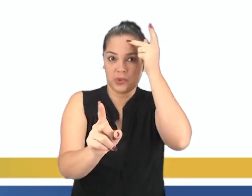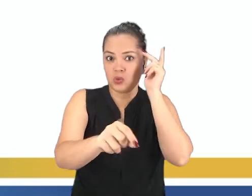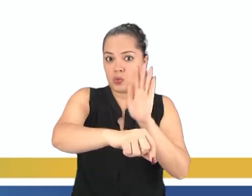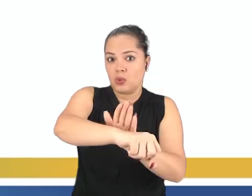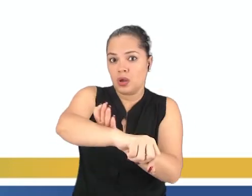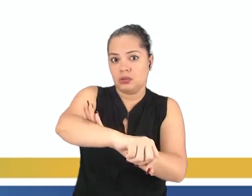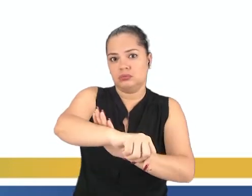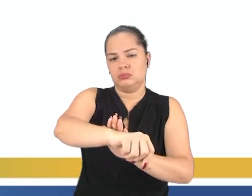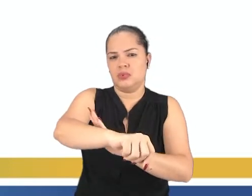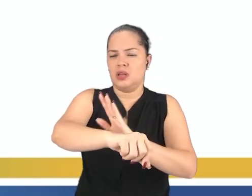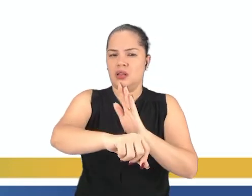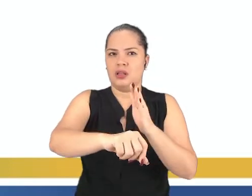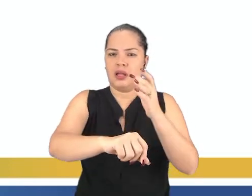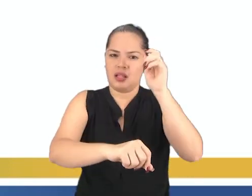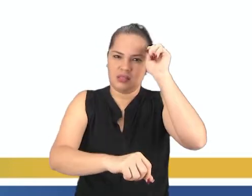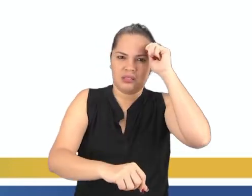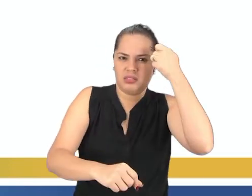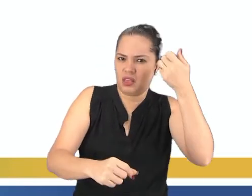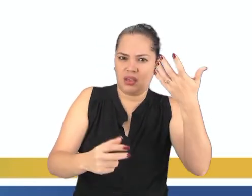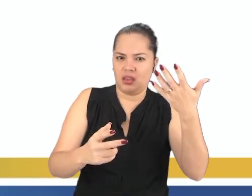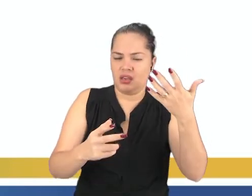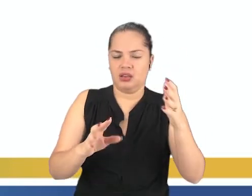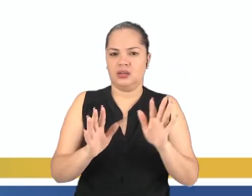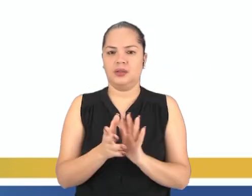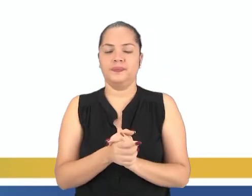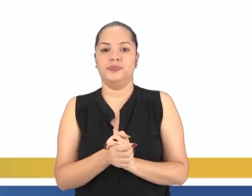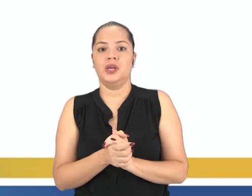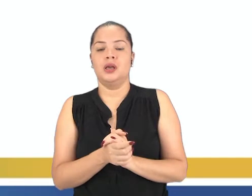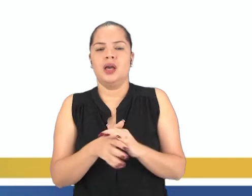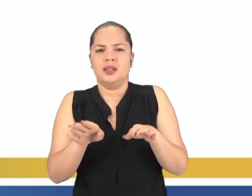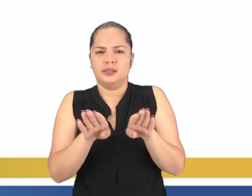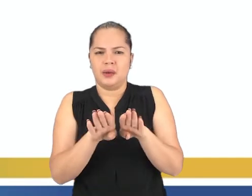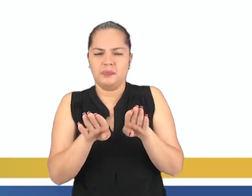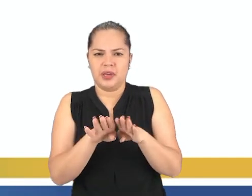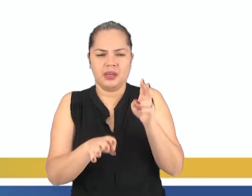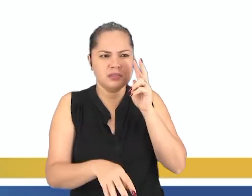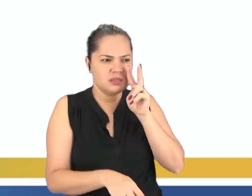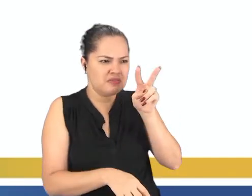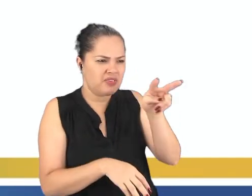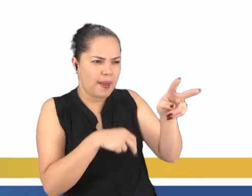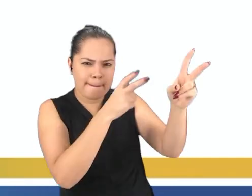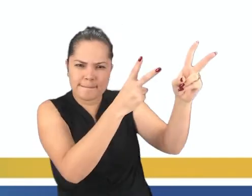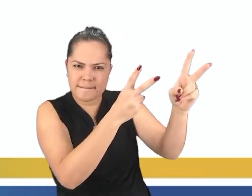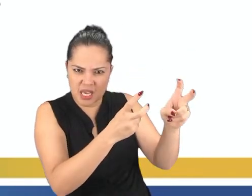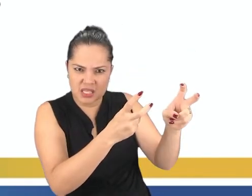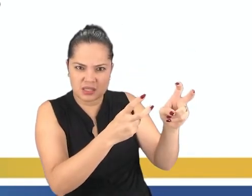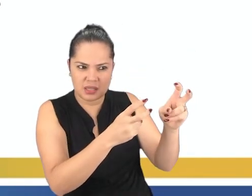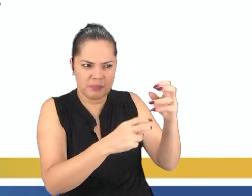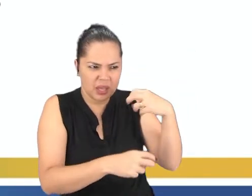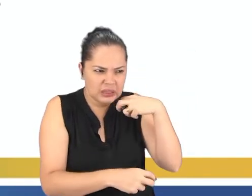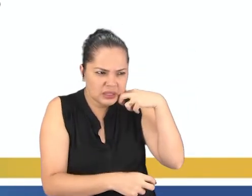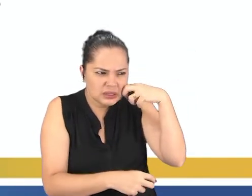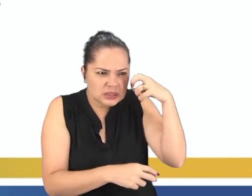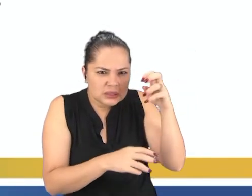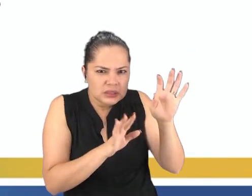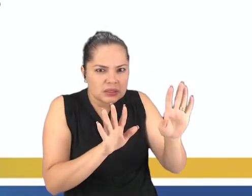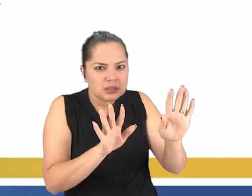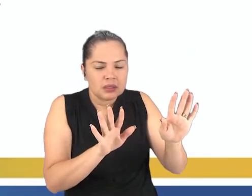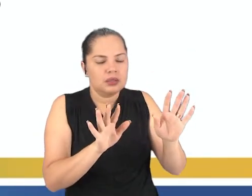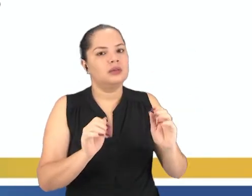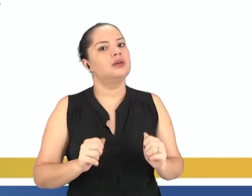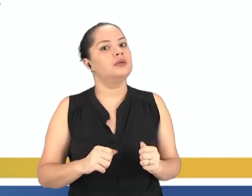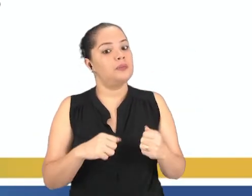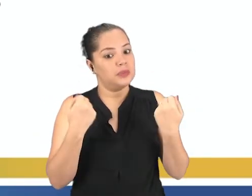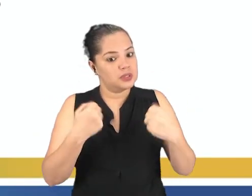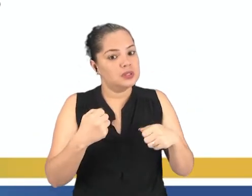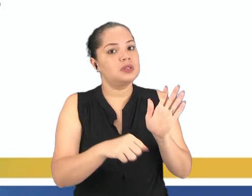cor da pele. E não seja indiferente ao presenciar situações de constrangimento. Terceiro ponto que